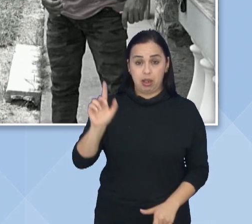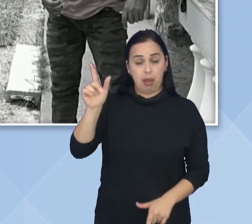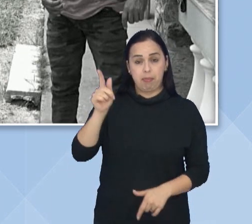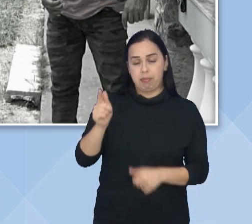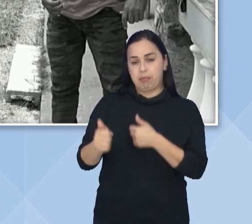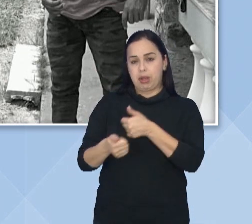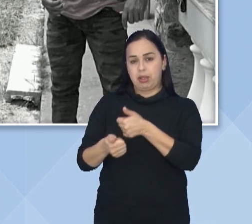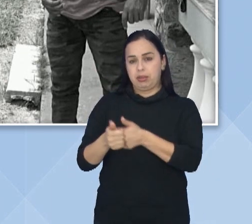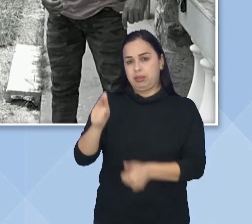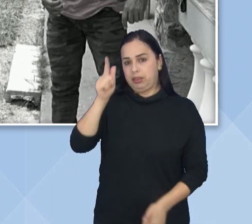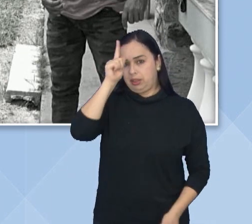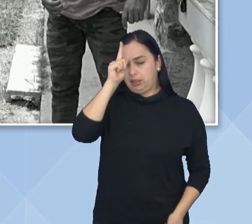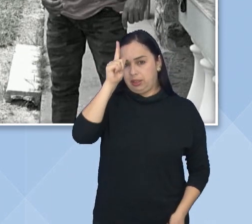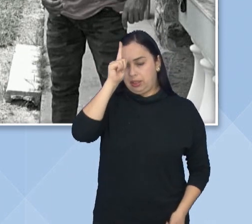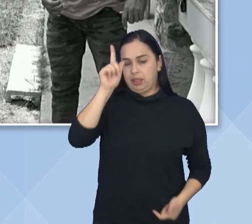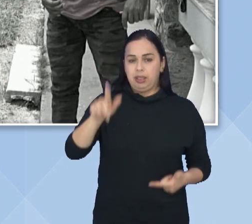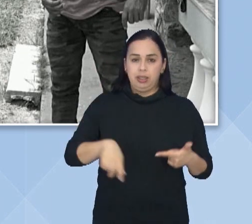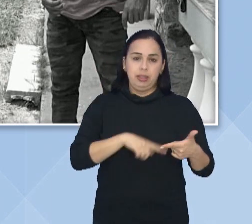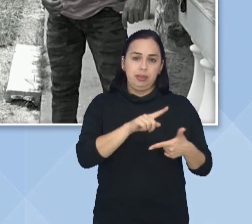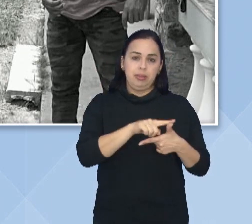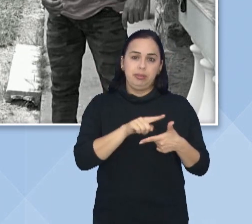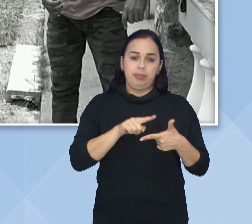filhas,